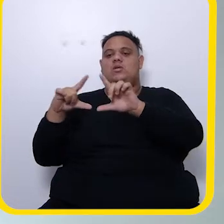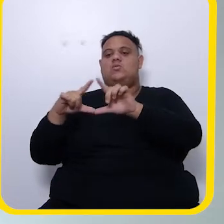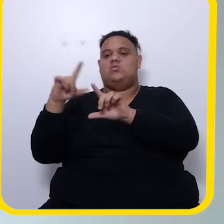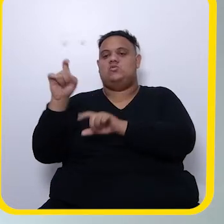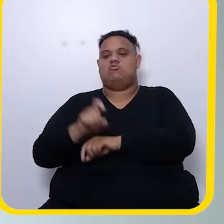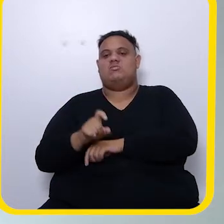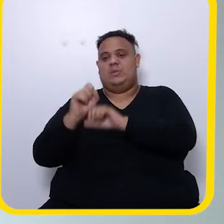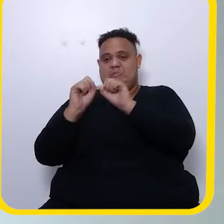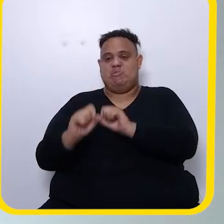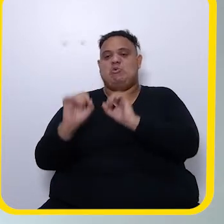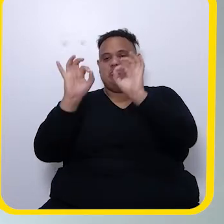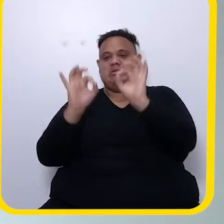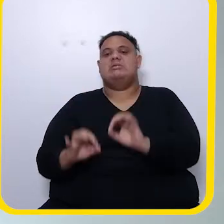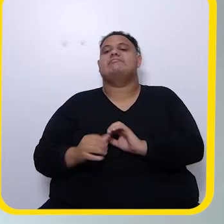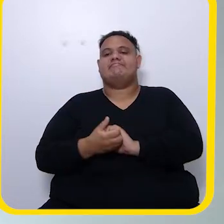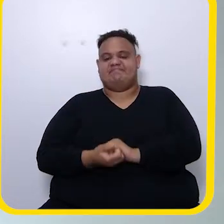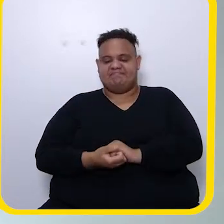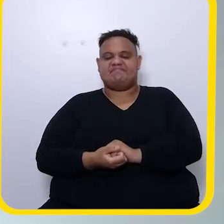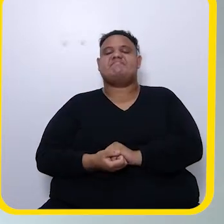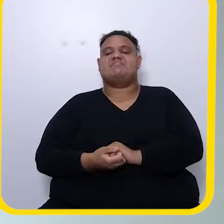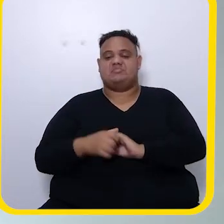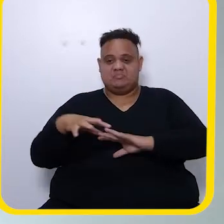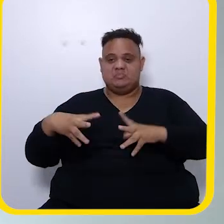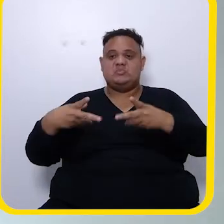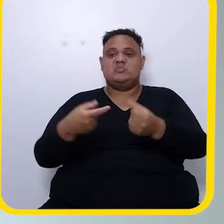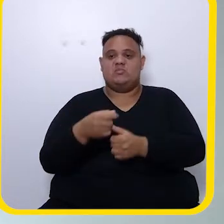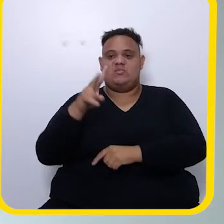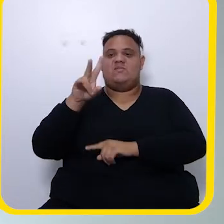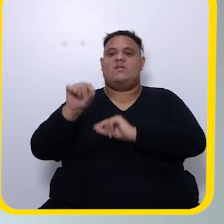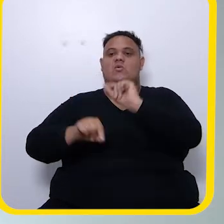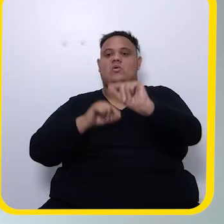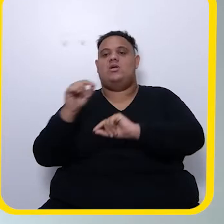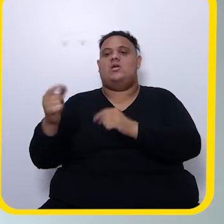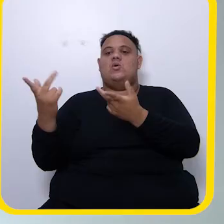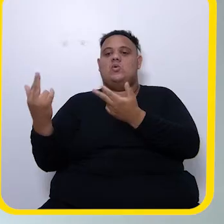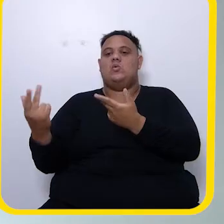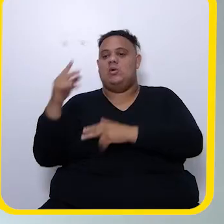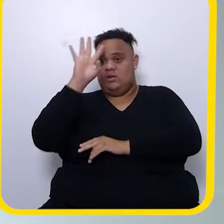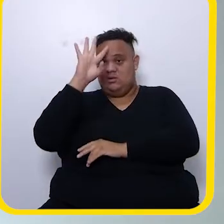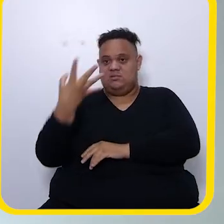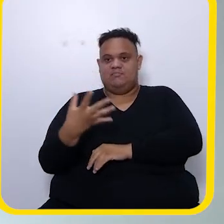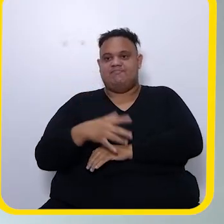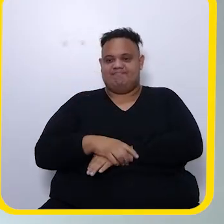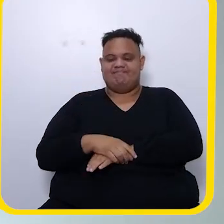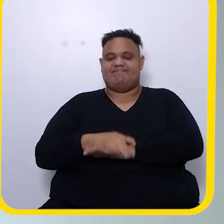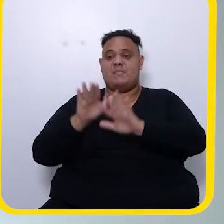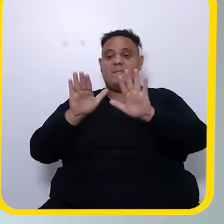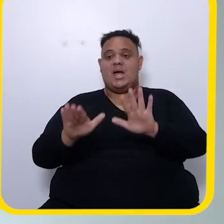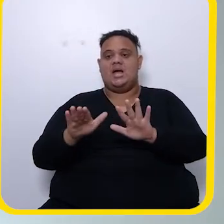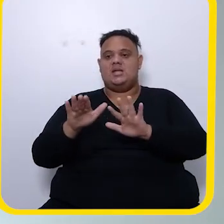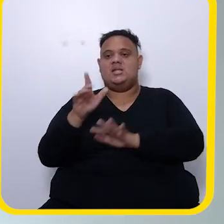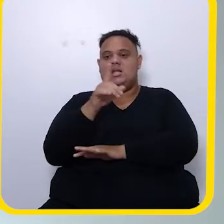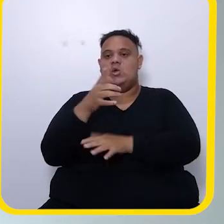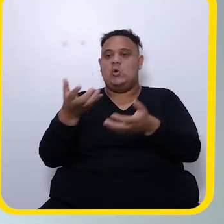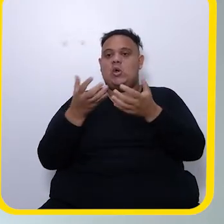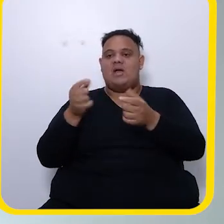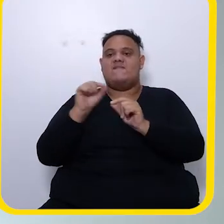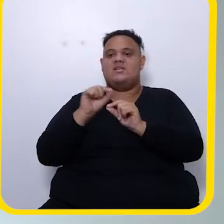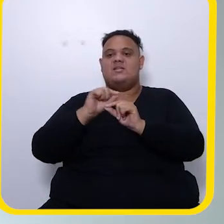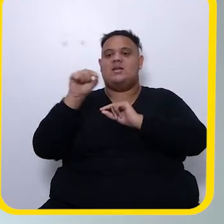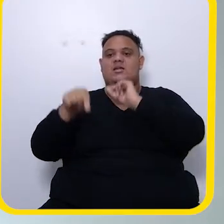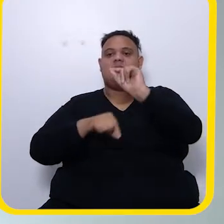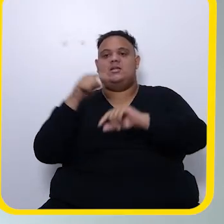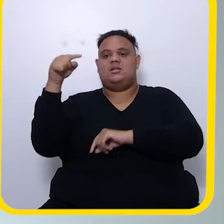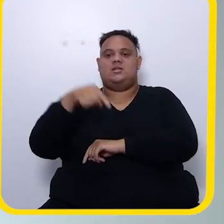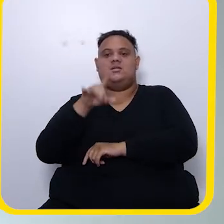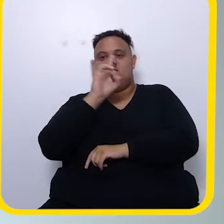x, pode ter certeza, todas elas vão dar o mesmo resultado. Porém, o que eu estou fazendo aqui, esse